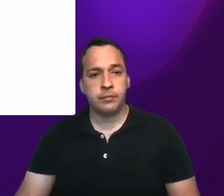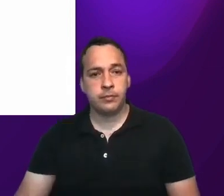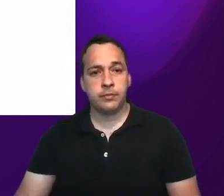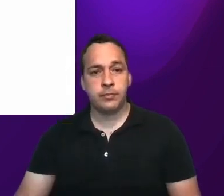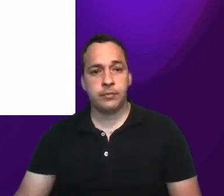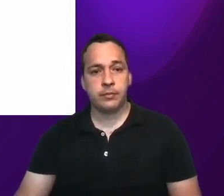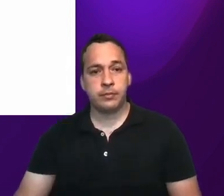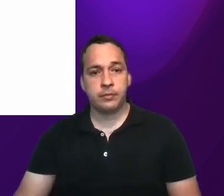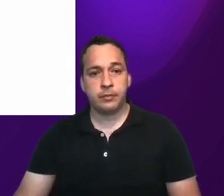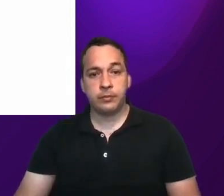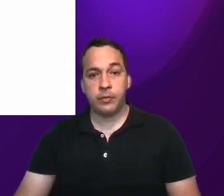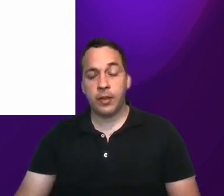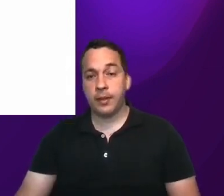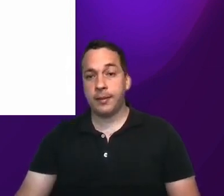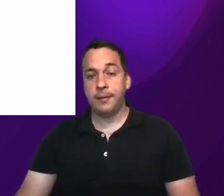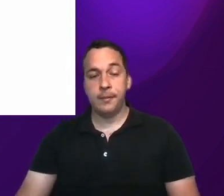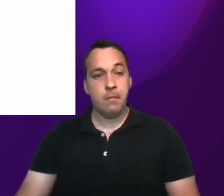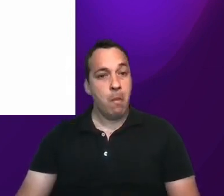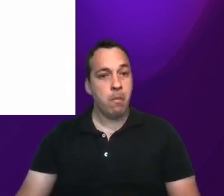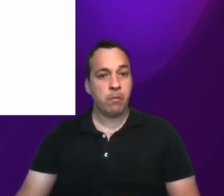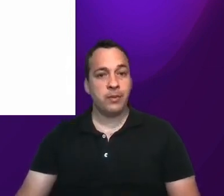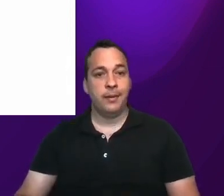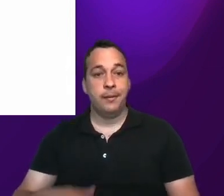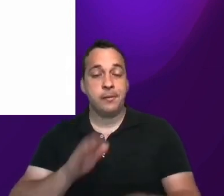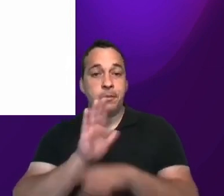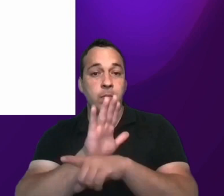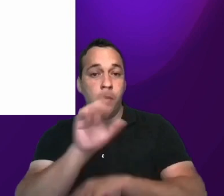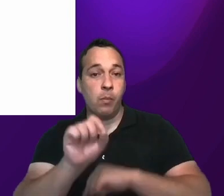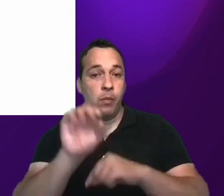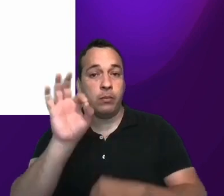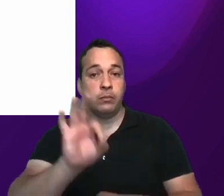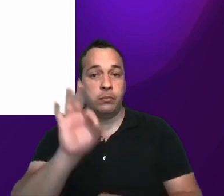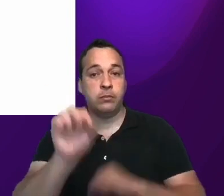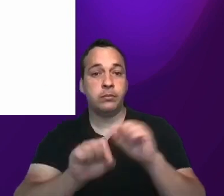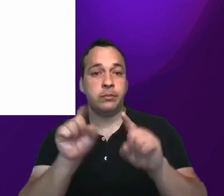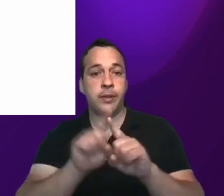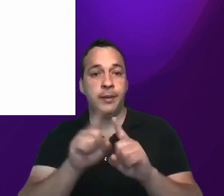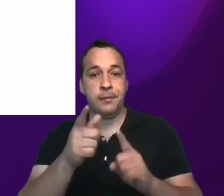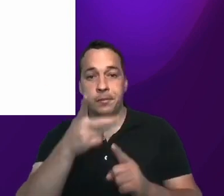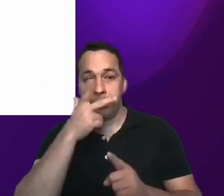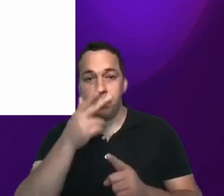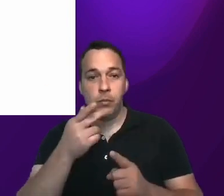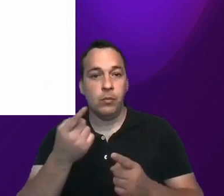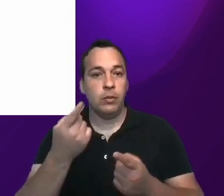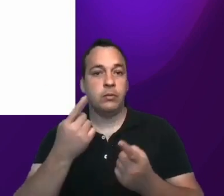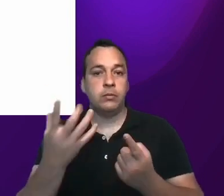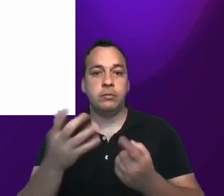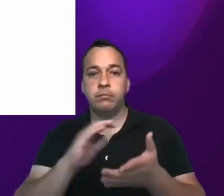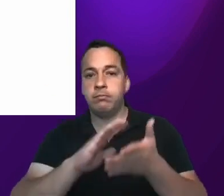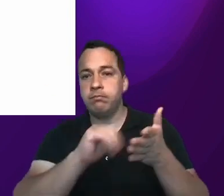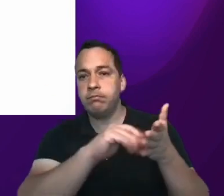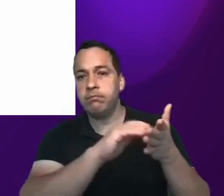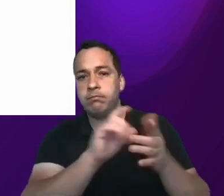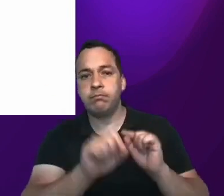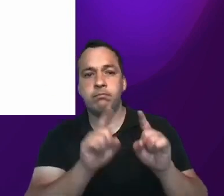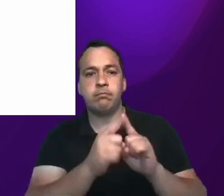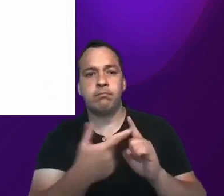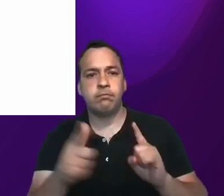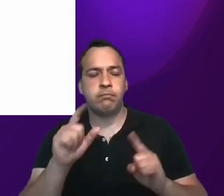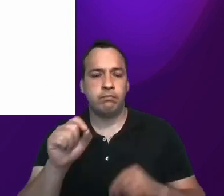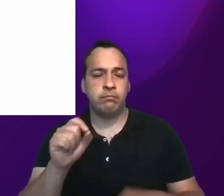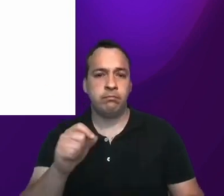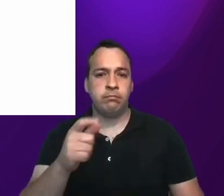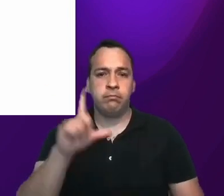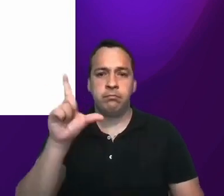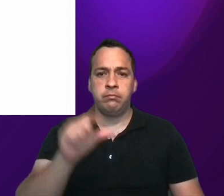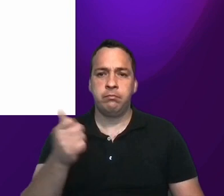a aumentar a taxa de remoção. Os episódios de hipotensão foram menos